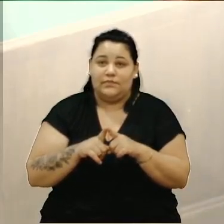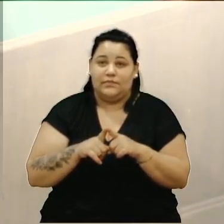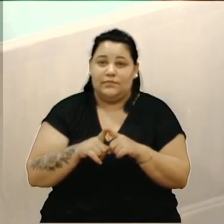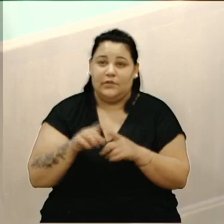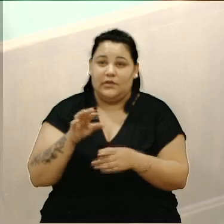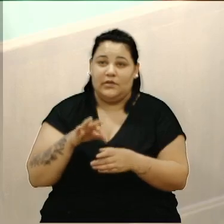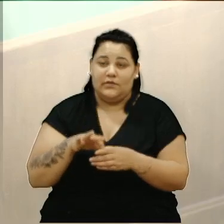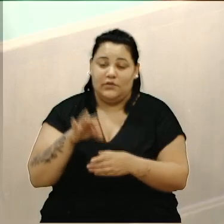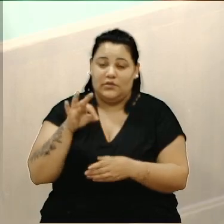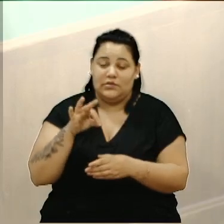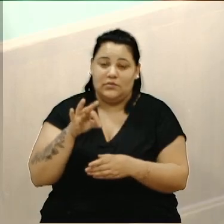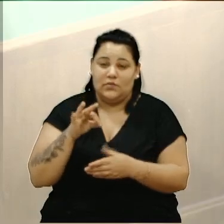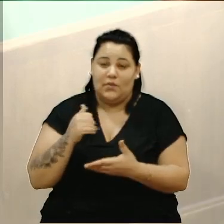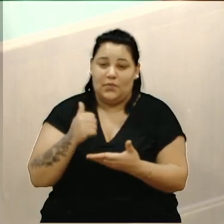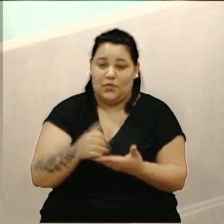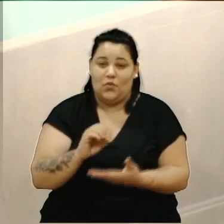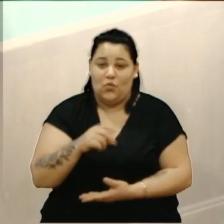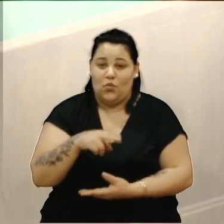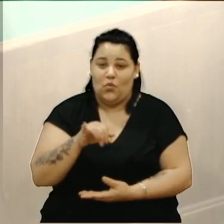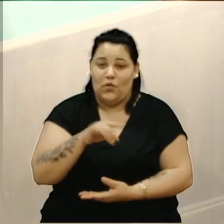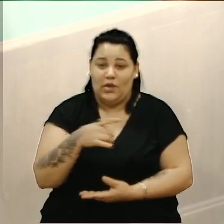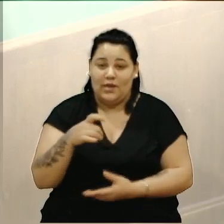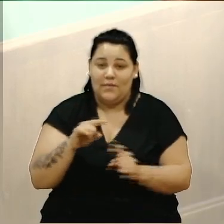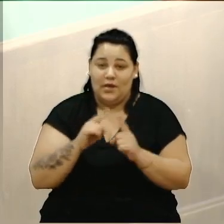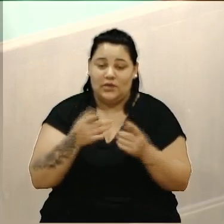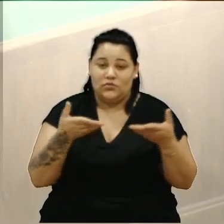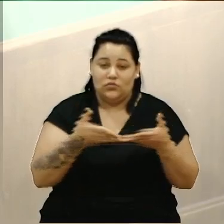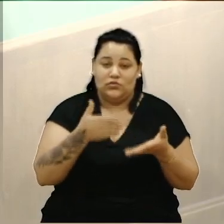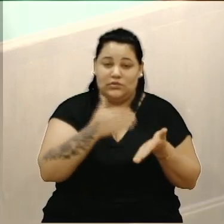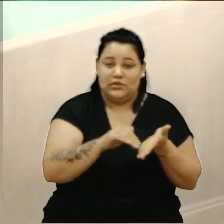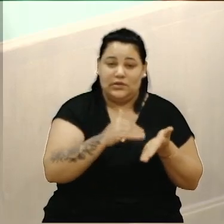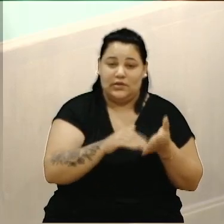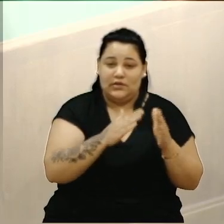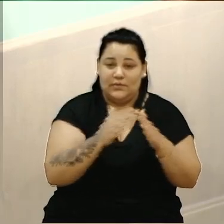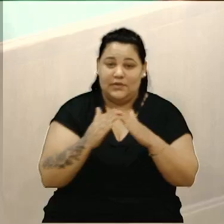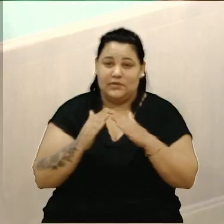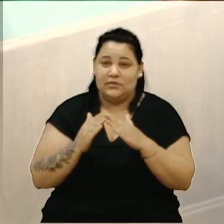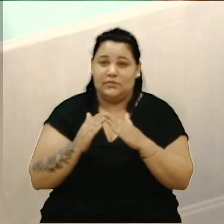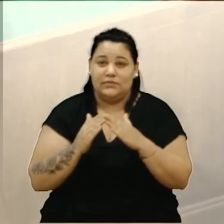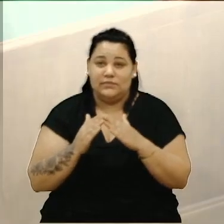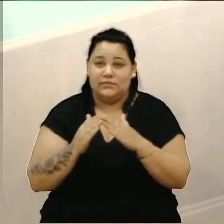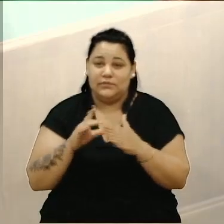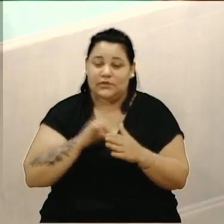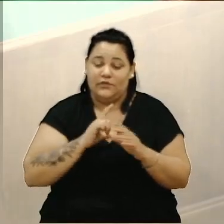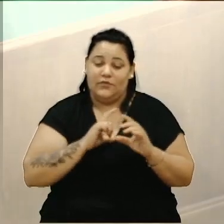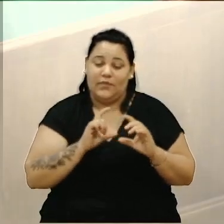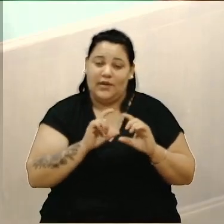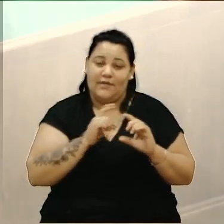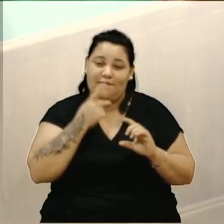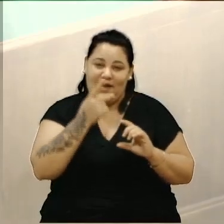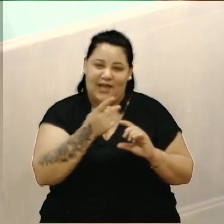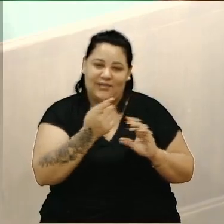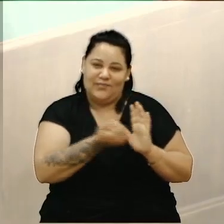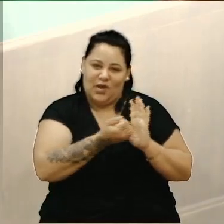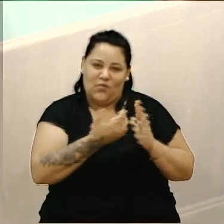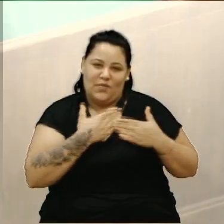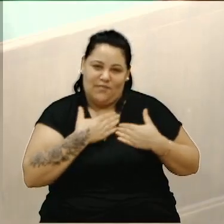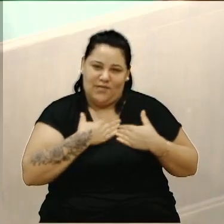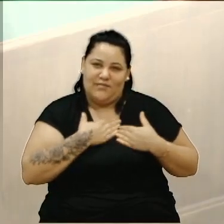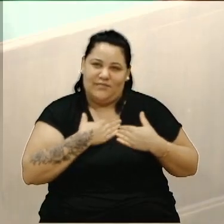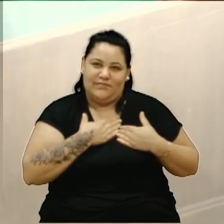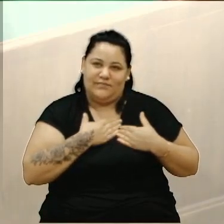que hoje é o secretário da Habitação. Até uma fala que me marcou, né? Para as famílias